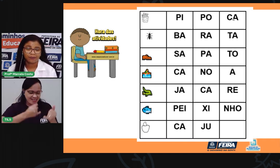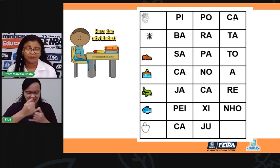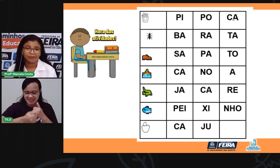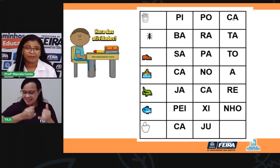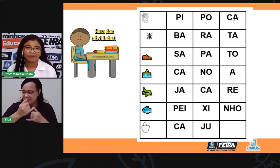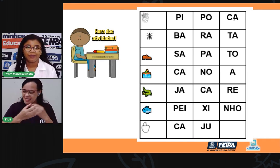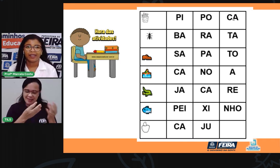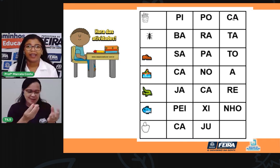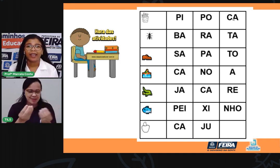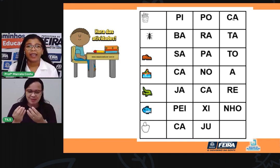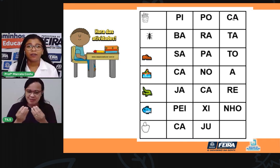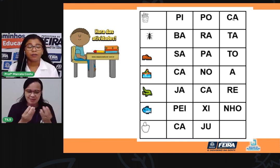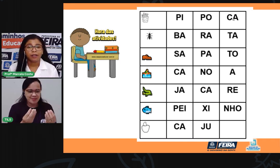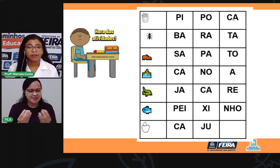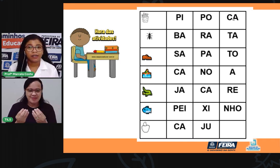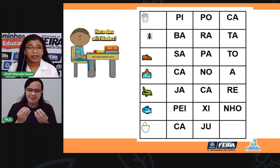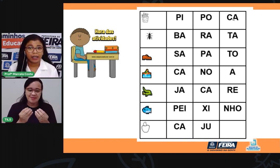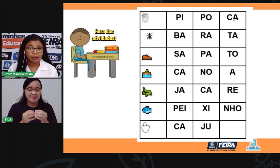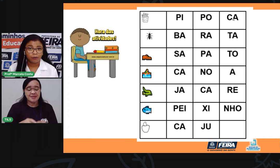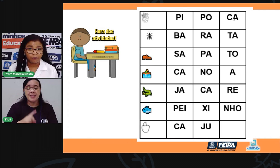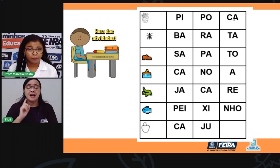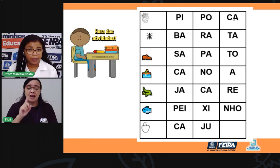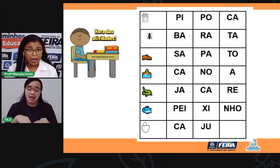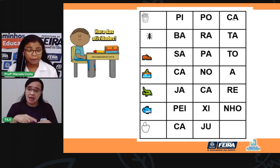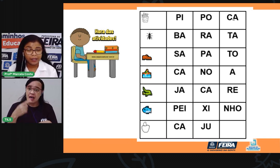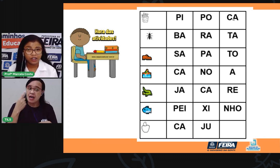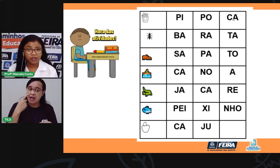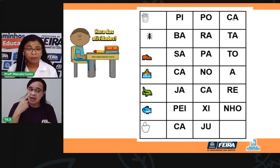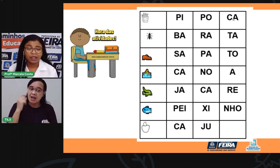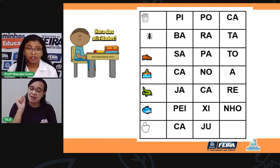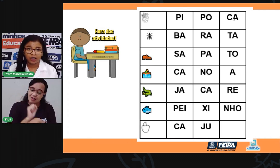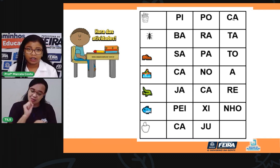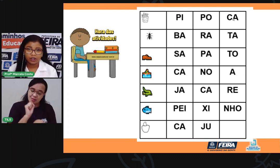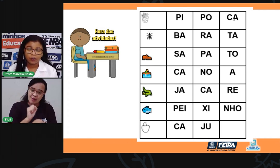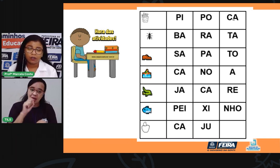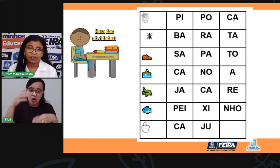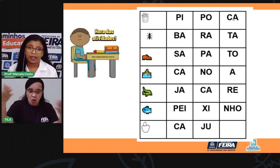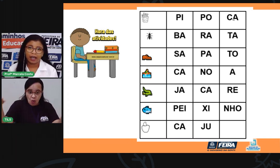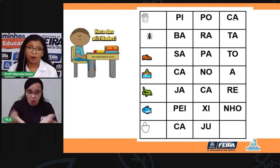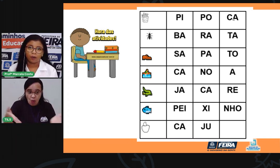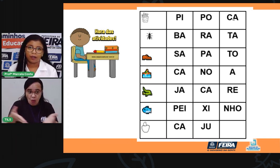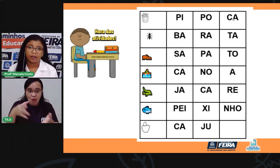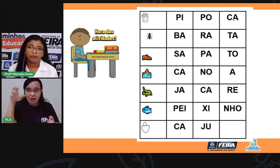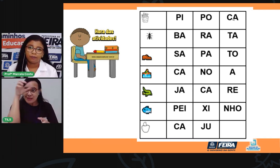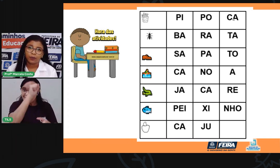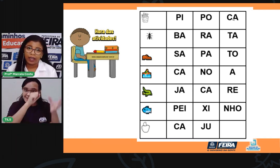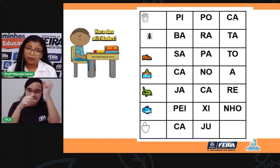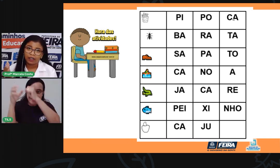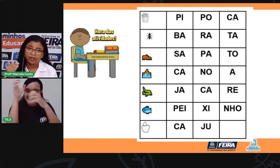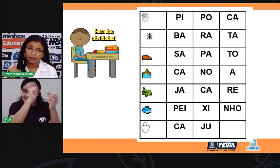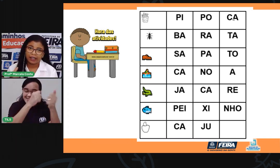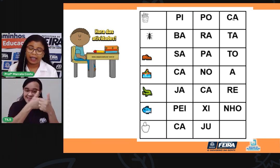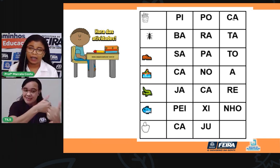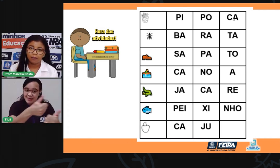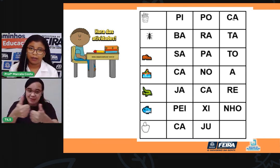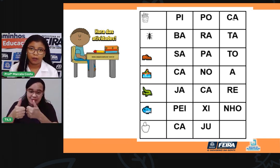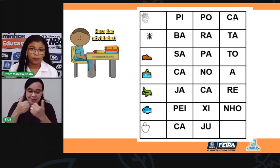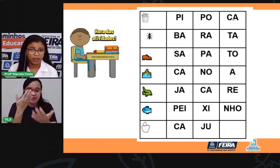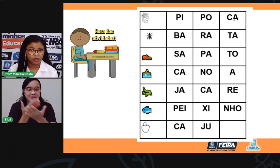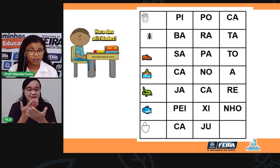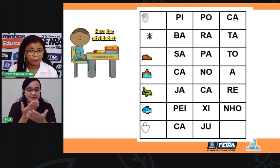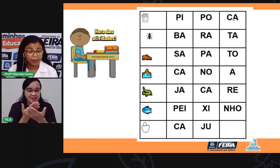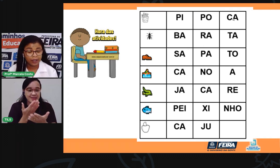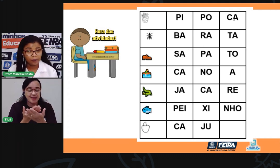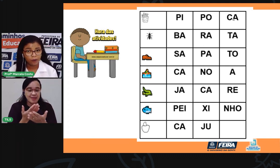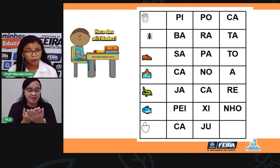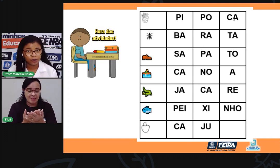isso e eu espero que você tenha aprendido bastante com a nossa aula porque agora a gente vai relembrar